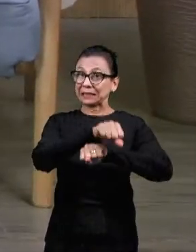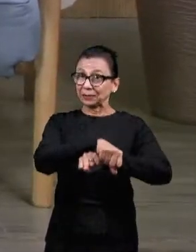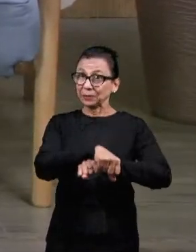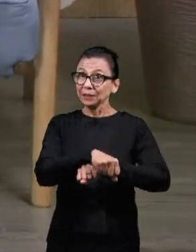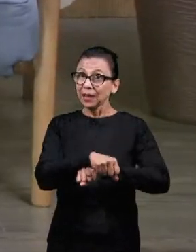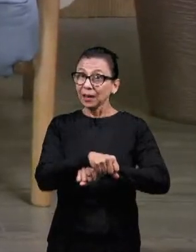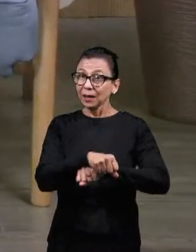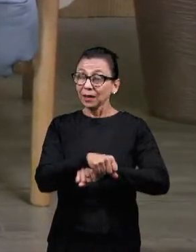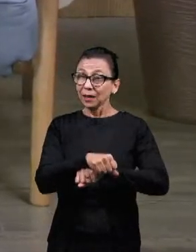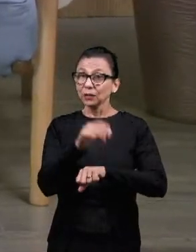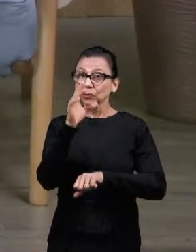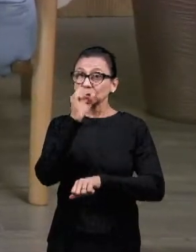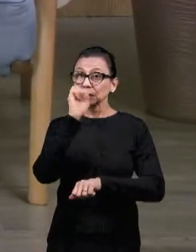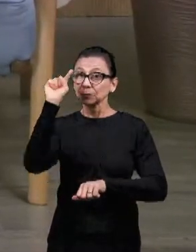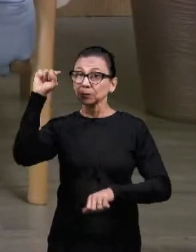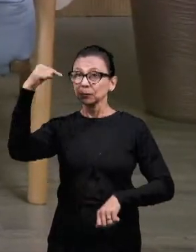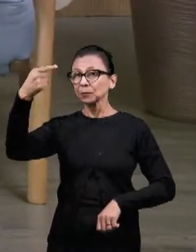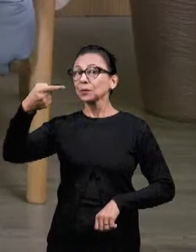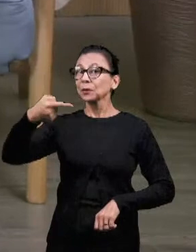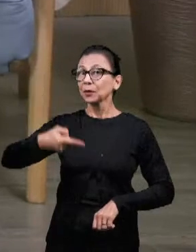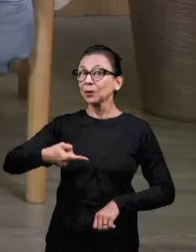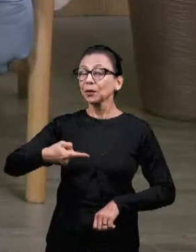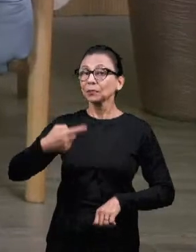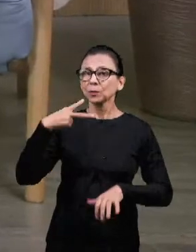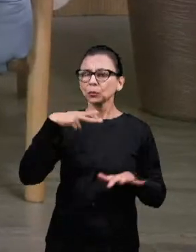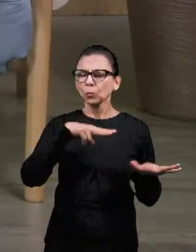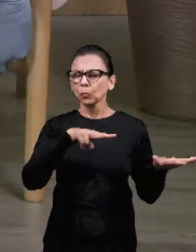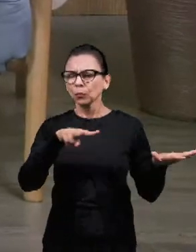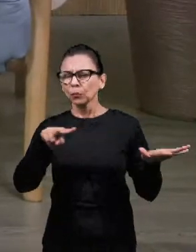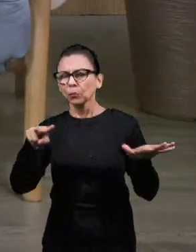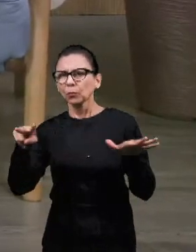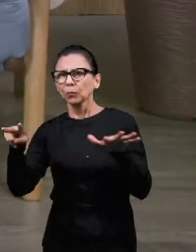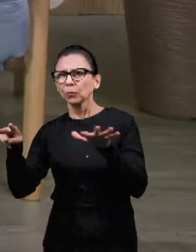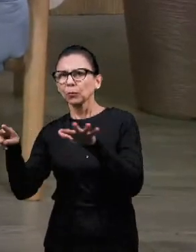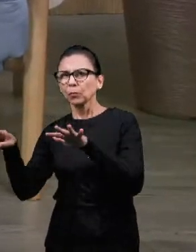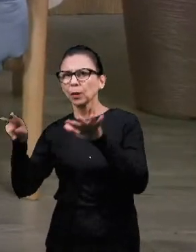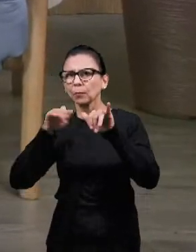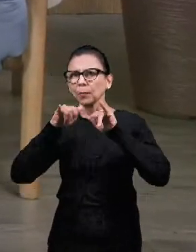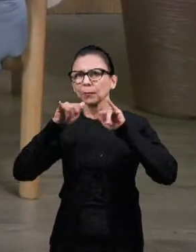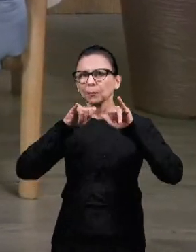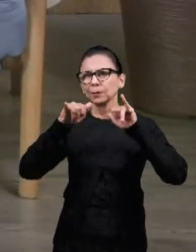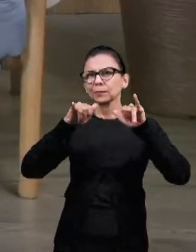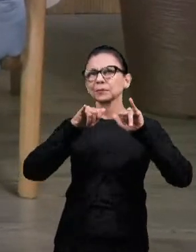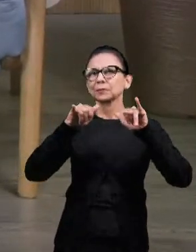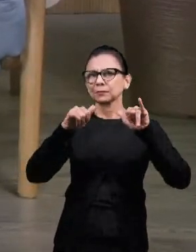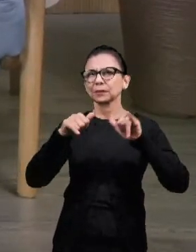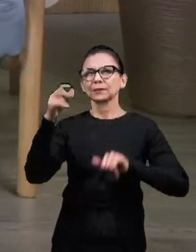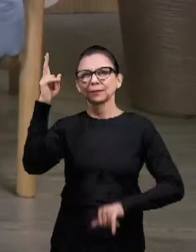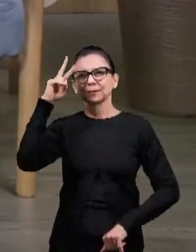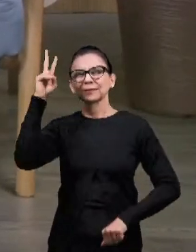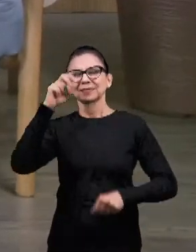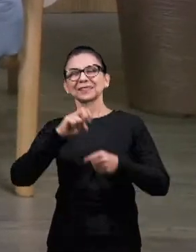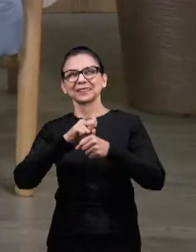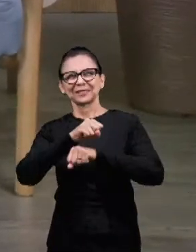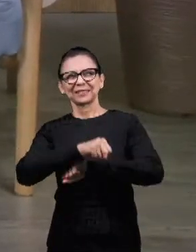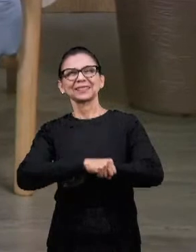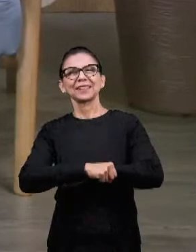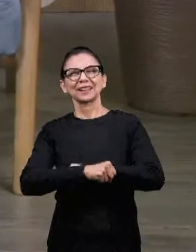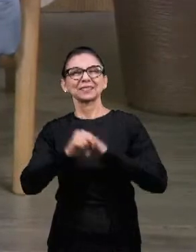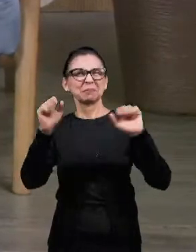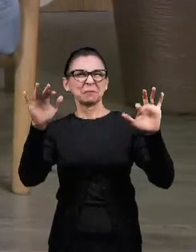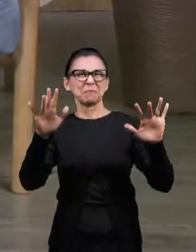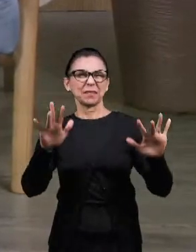final de semana, nesse próximo sábado. Ao longo da semana vamos estar lembrando os irmãos acerca desse seminário. Será uma